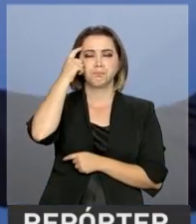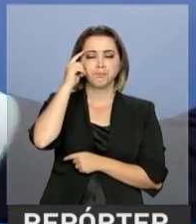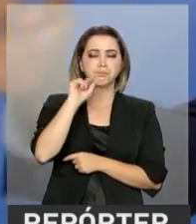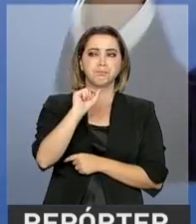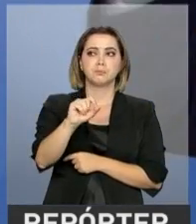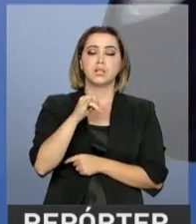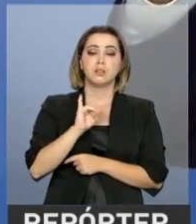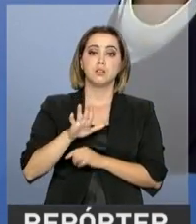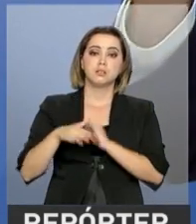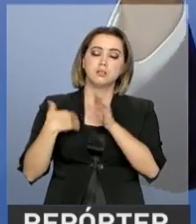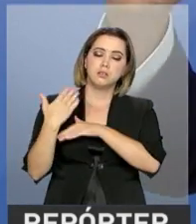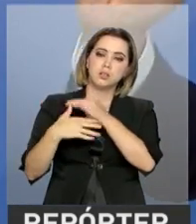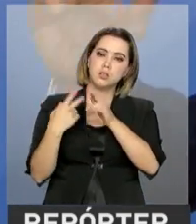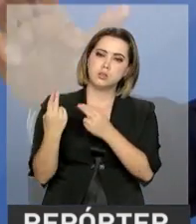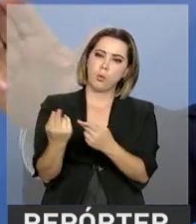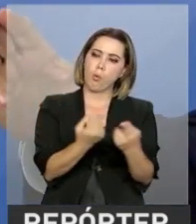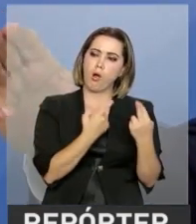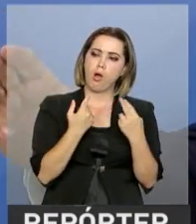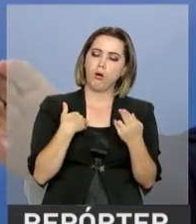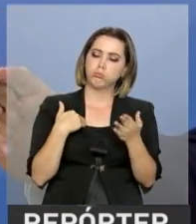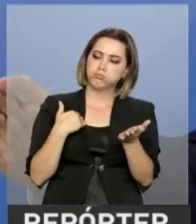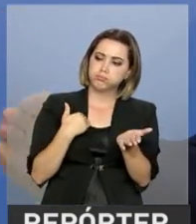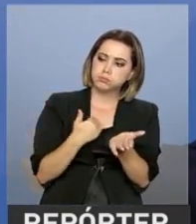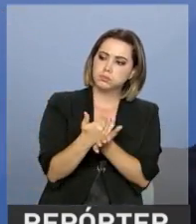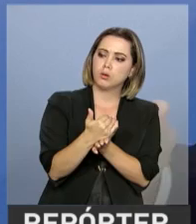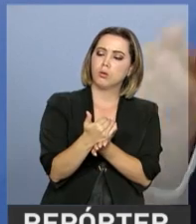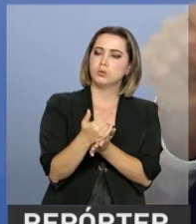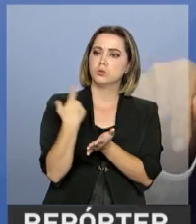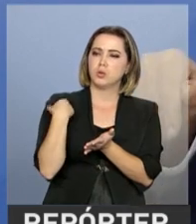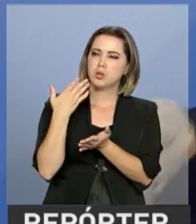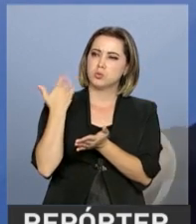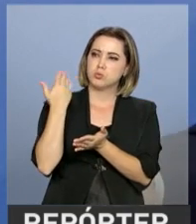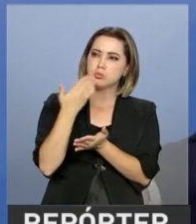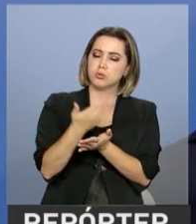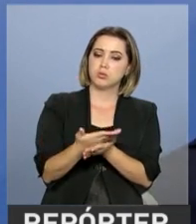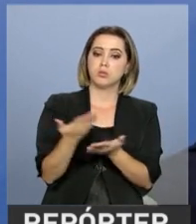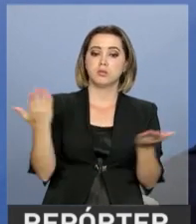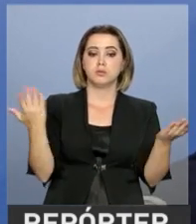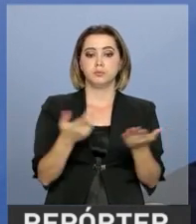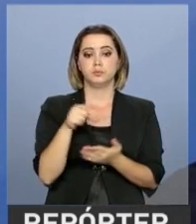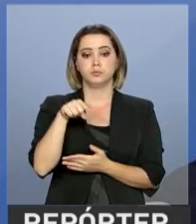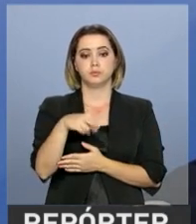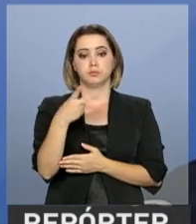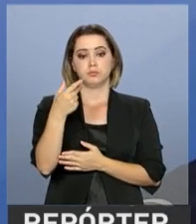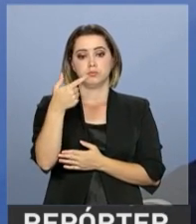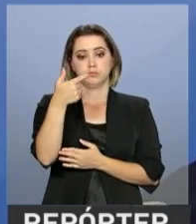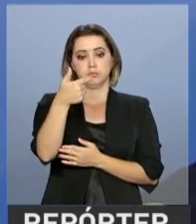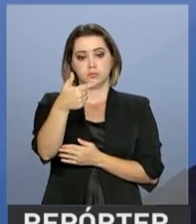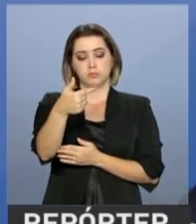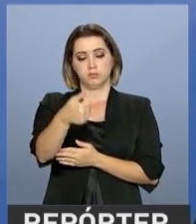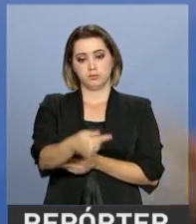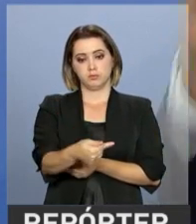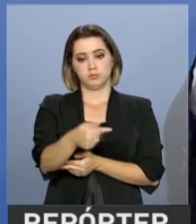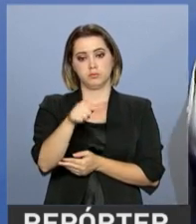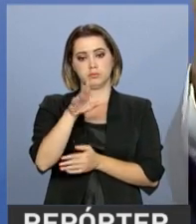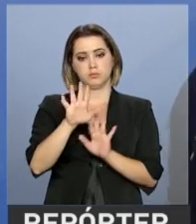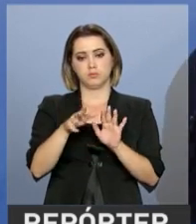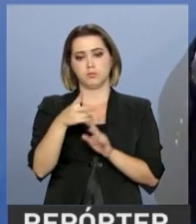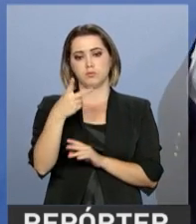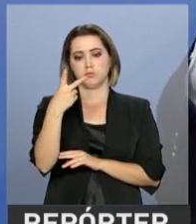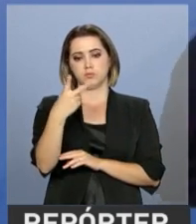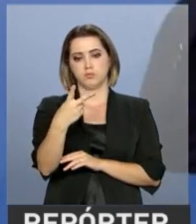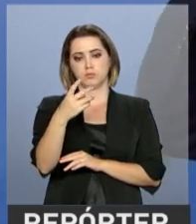se a tendência dos anos anteriores fosse mantida o déficit primário de 2 2017 seria